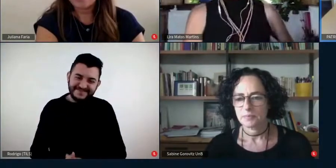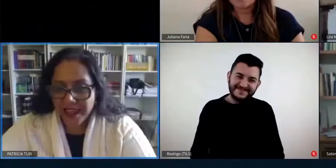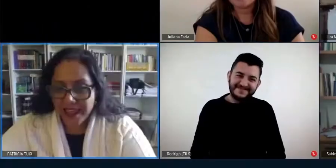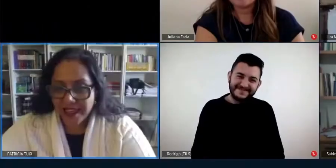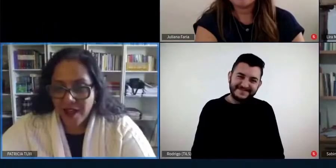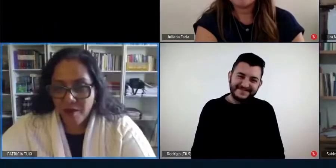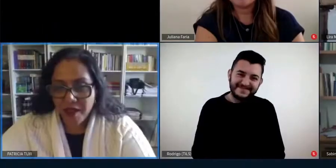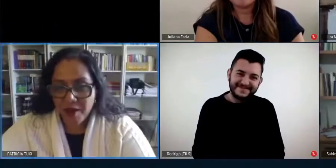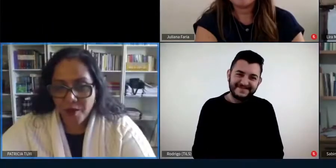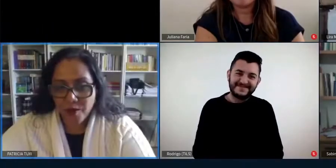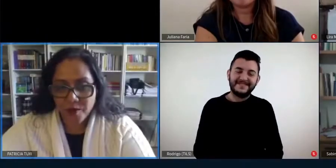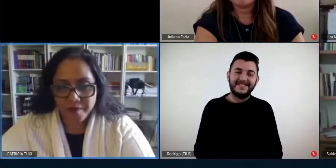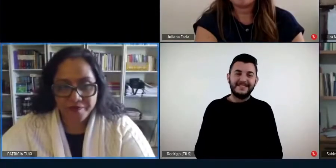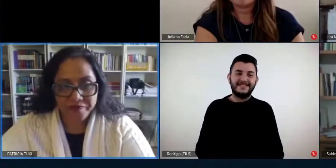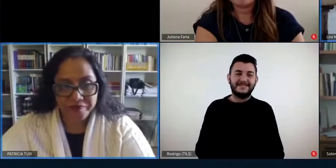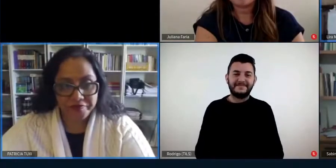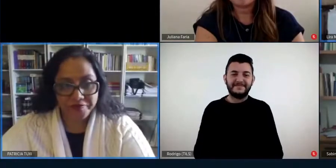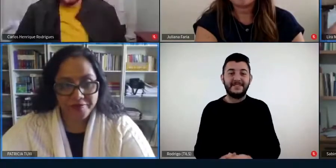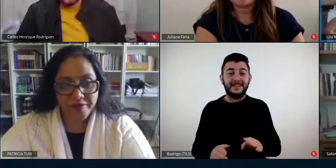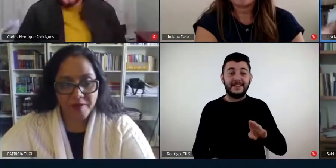Bem, então eu